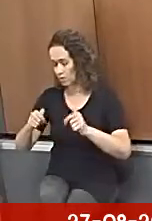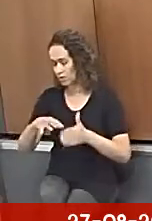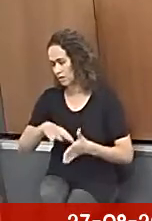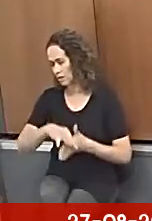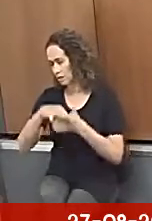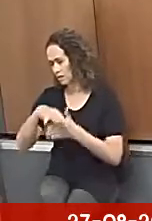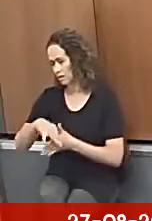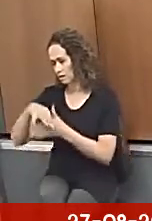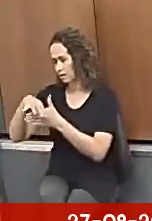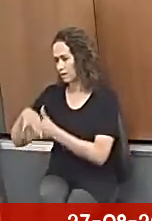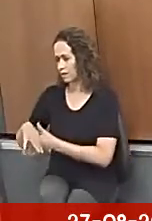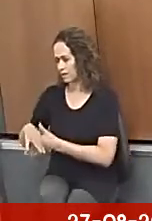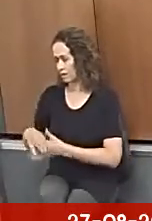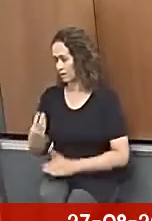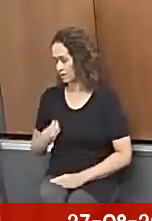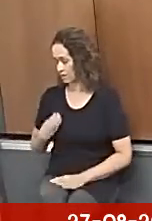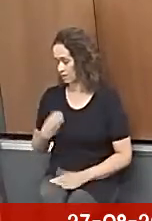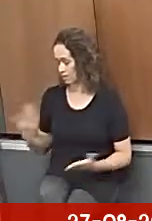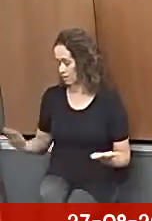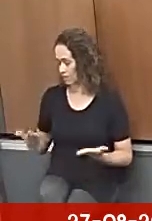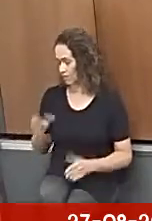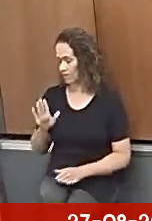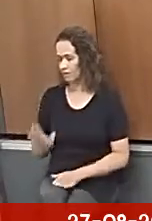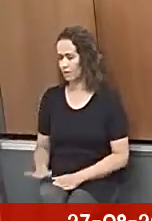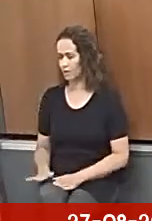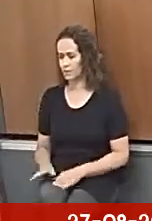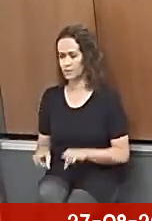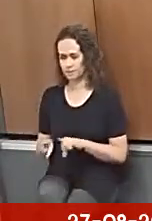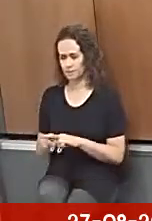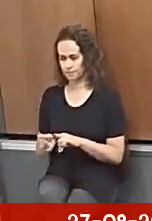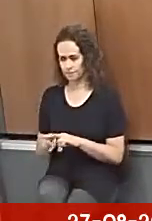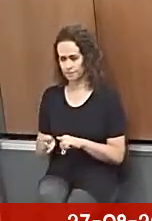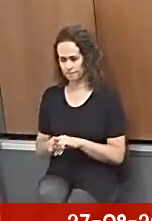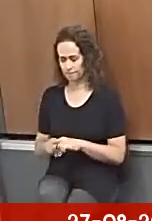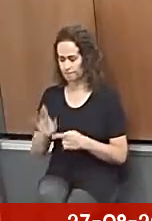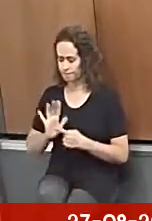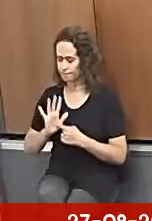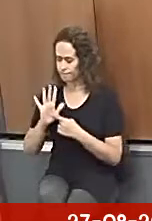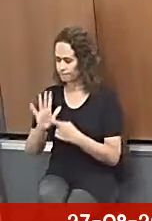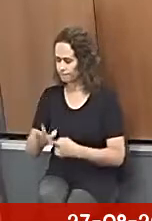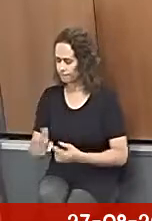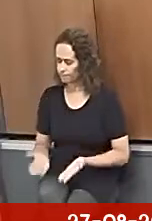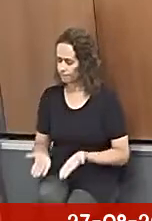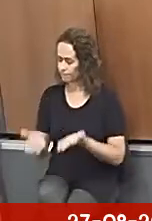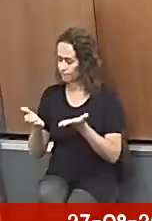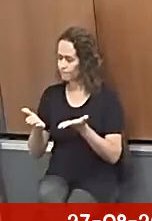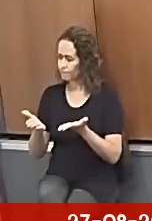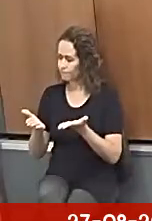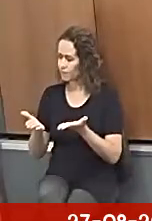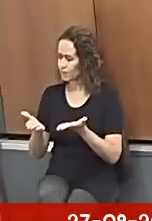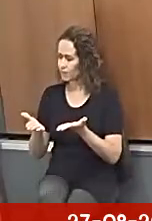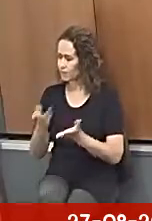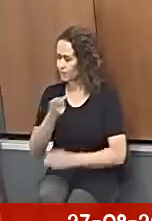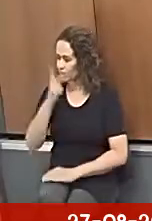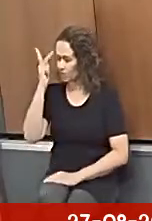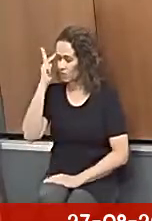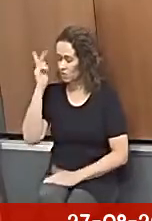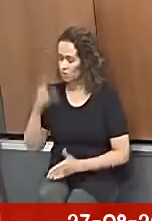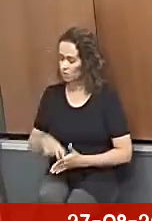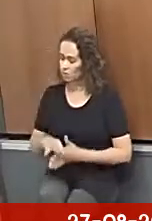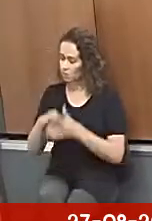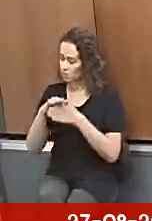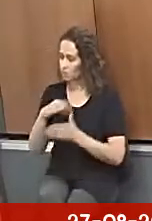que estão aqui nessa tarde e também é registrar e agradecer a presença do nosso líder e de